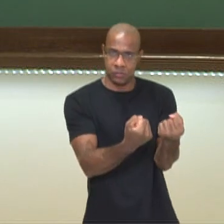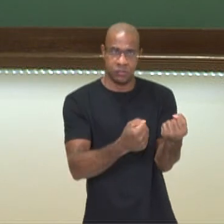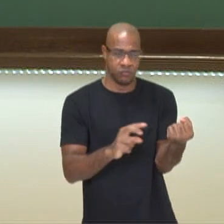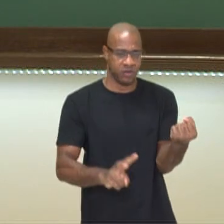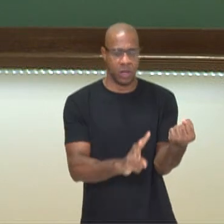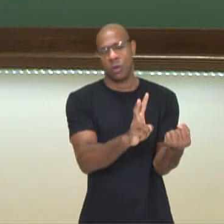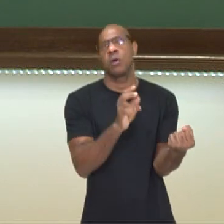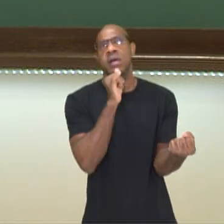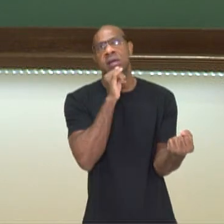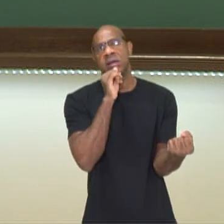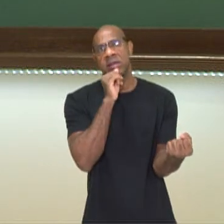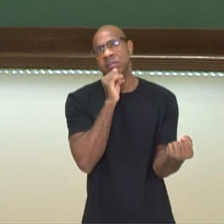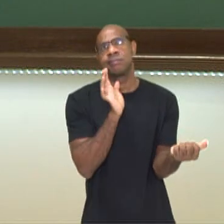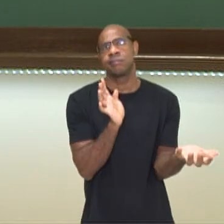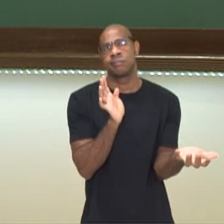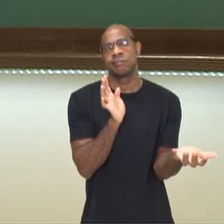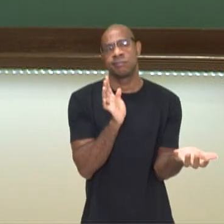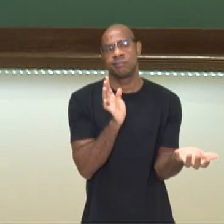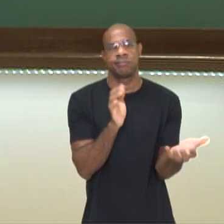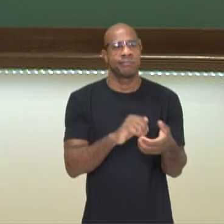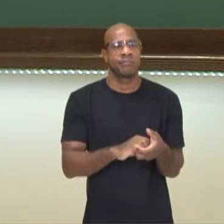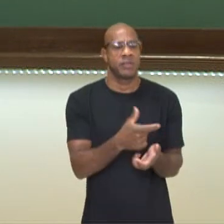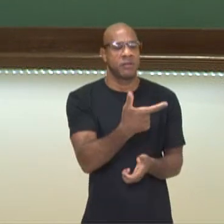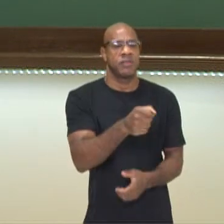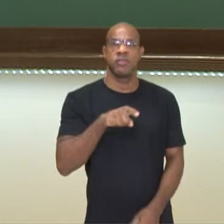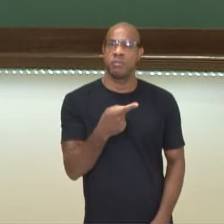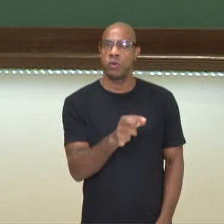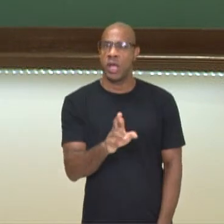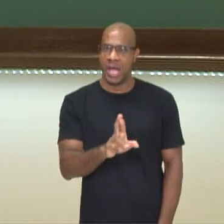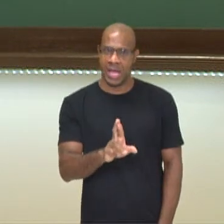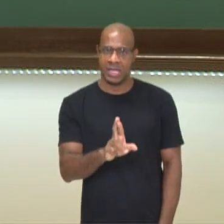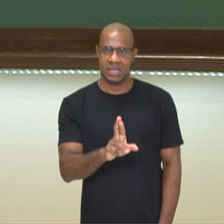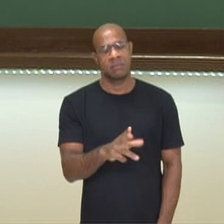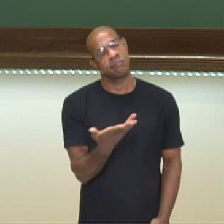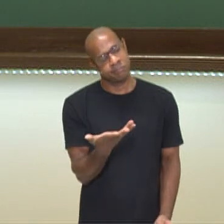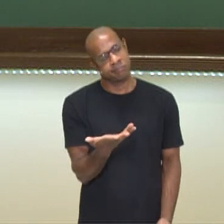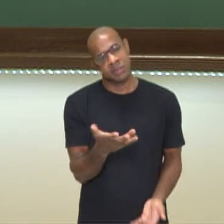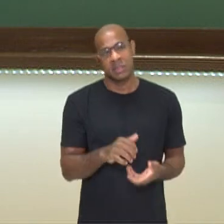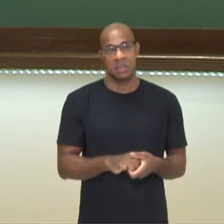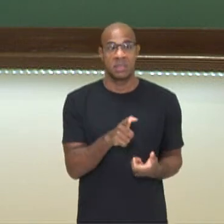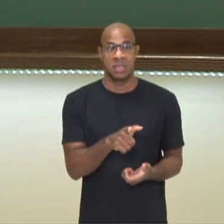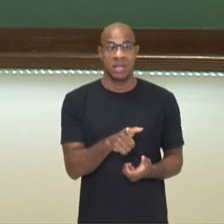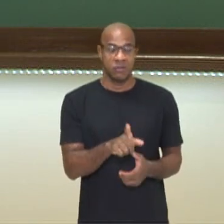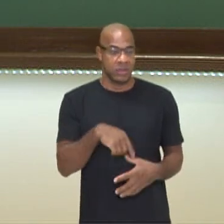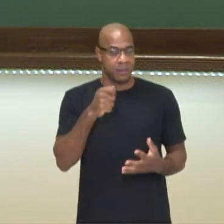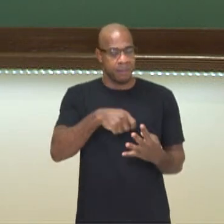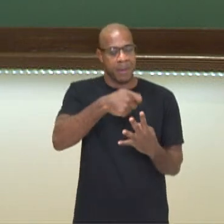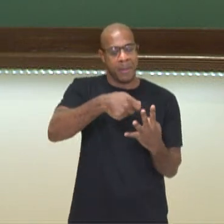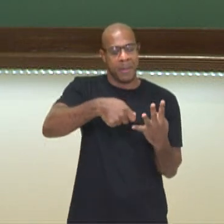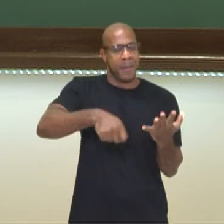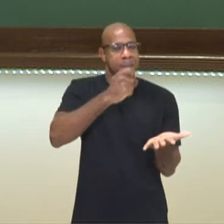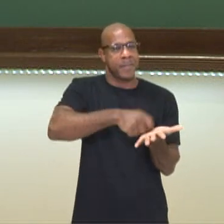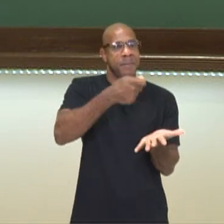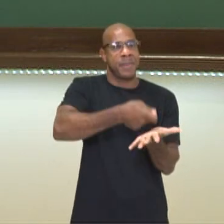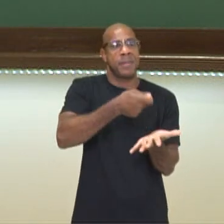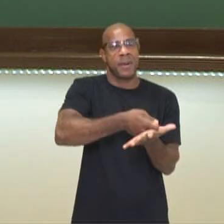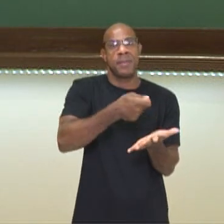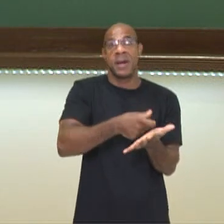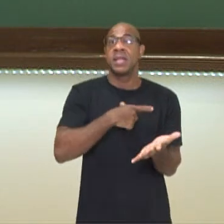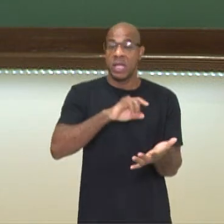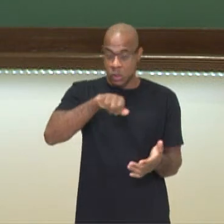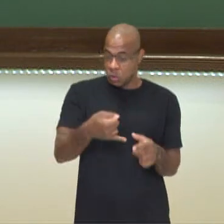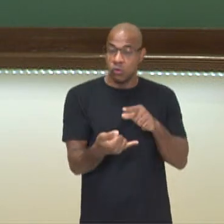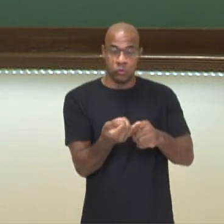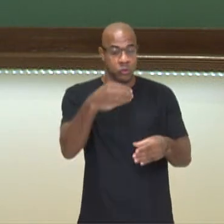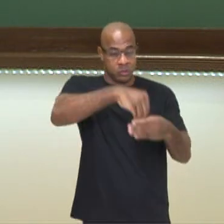valor, digamos, de, R$20 mil, por exemplo, até que você pague este carro, é contado o